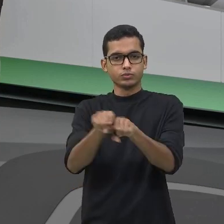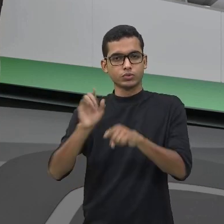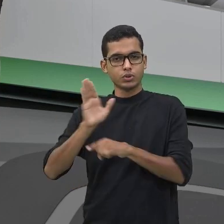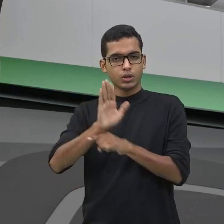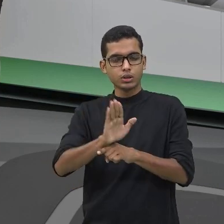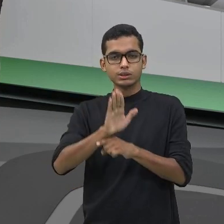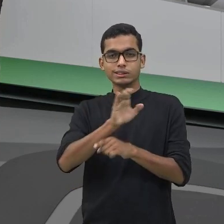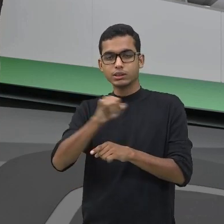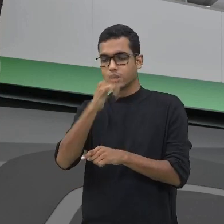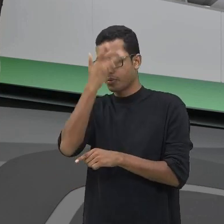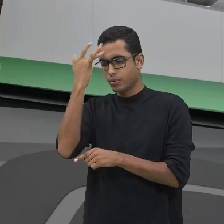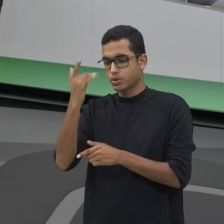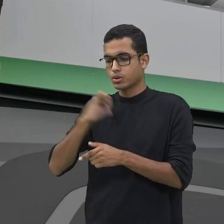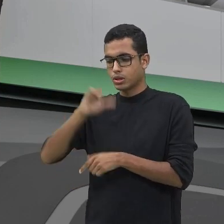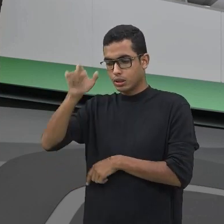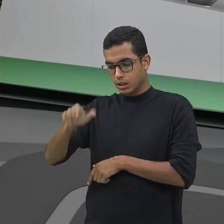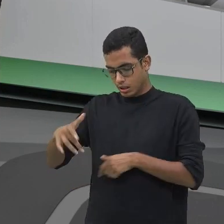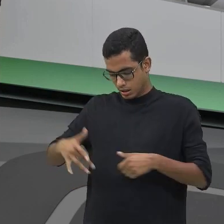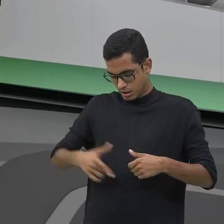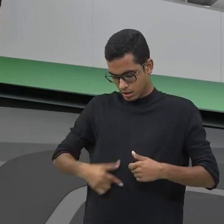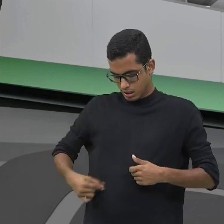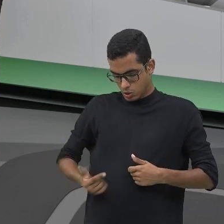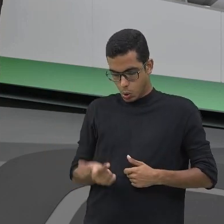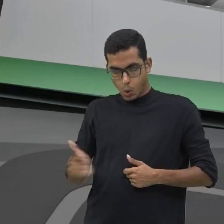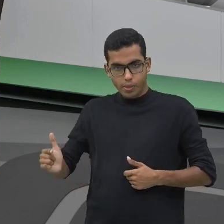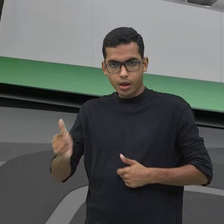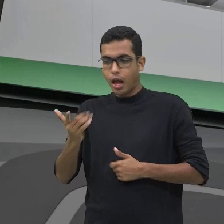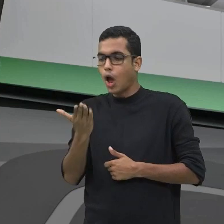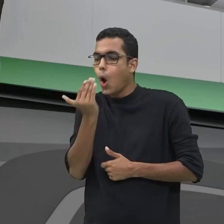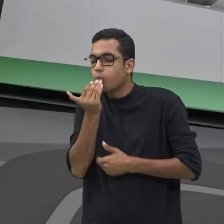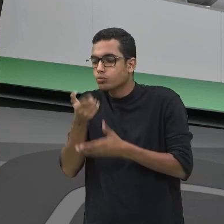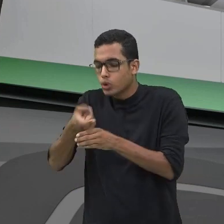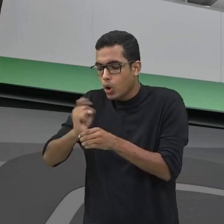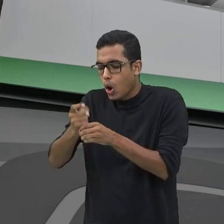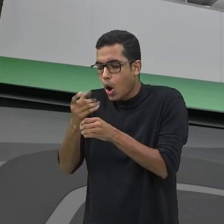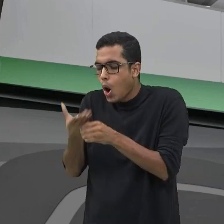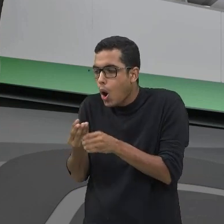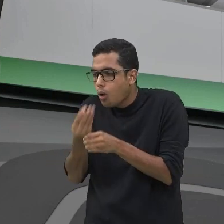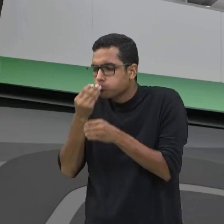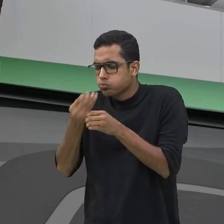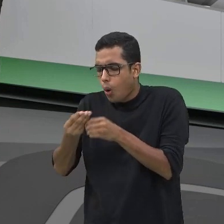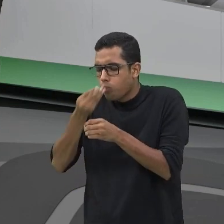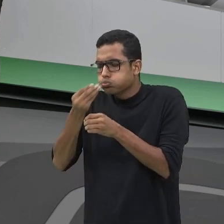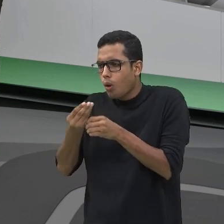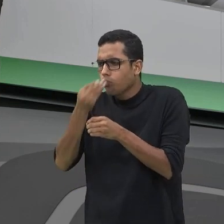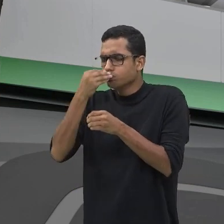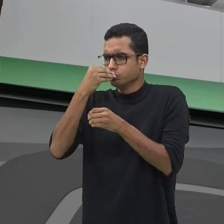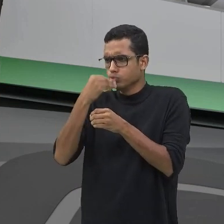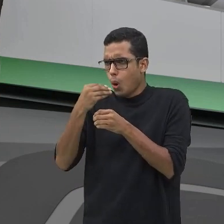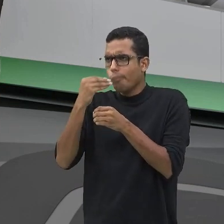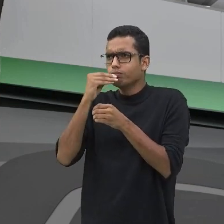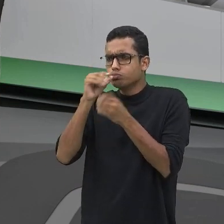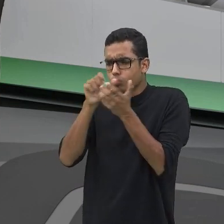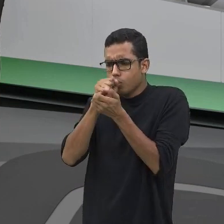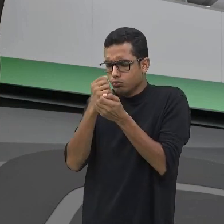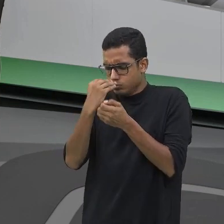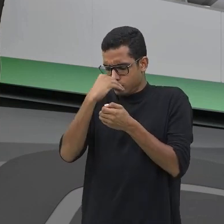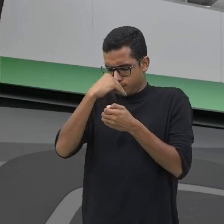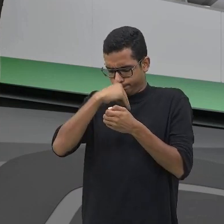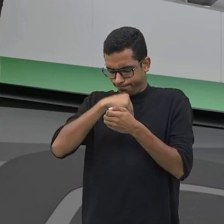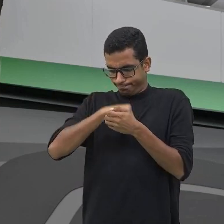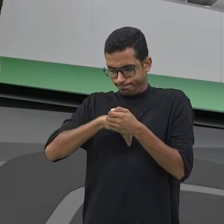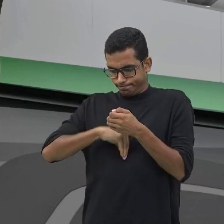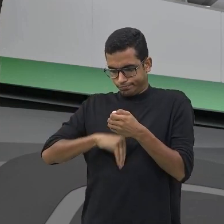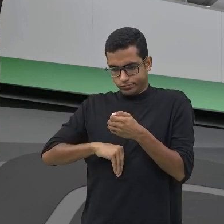que vai acontecer? Ela vai passar mal, ela vai ficar ruim. Por quê? Porque ela não vai conseguir digerir, tá? Muito bem,